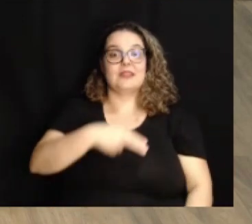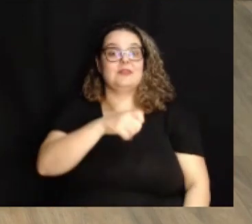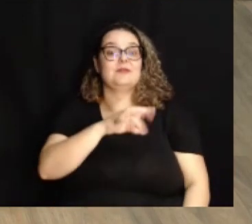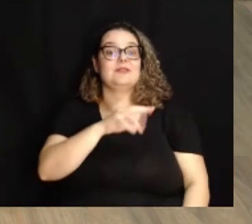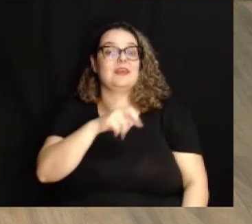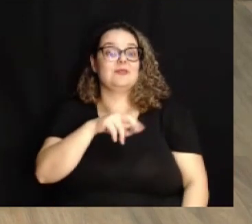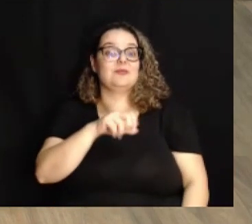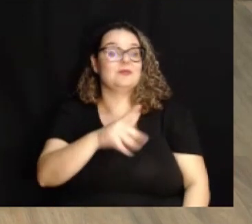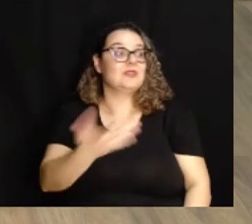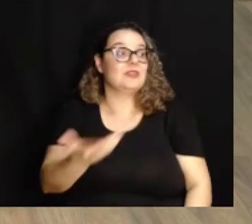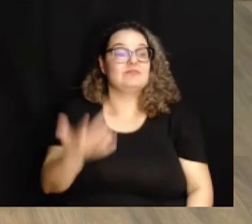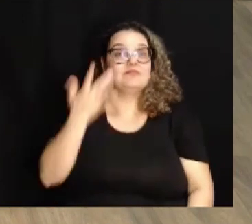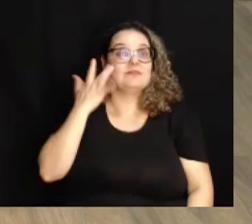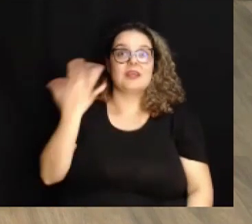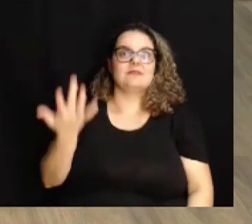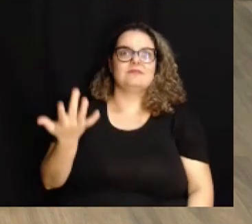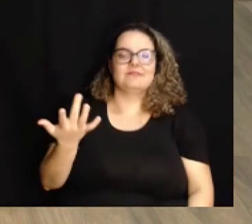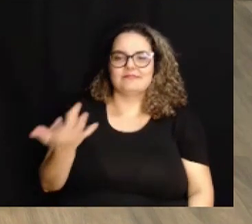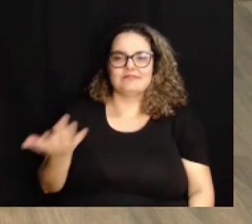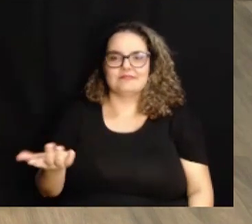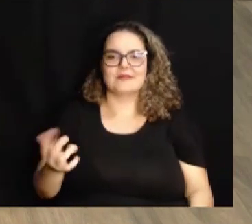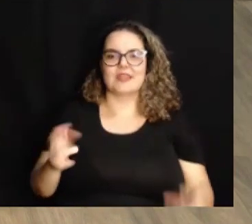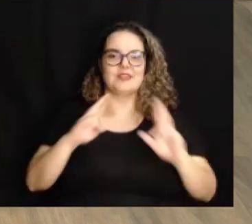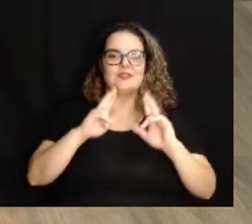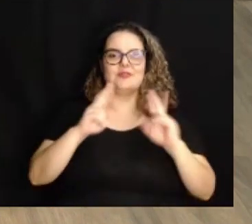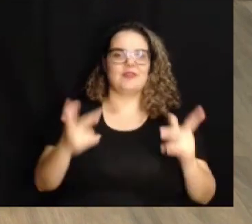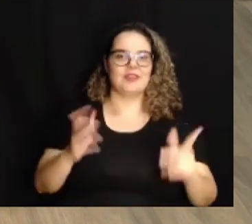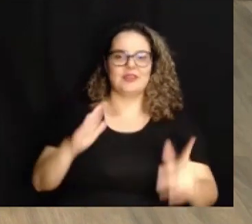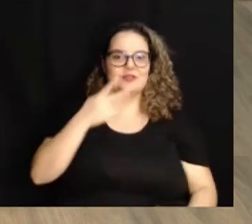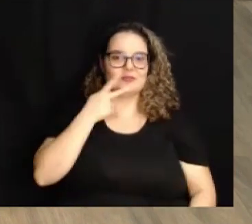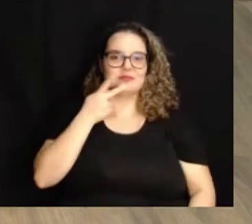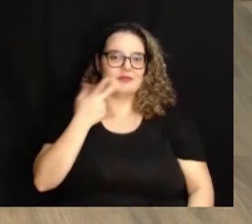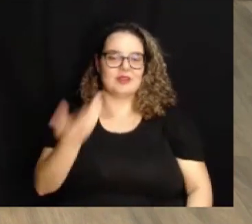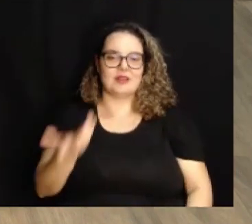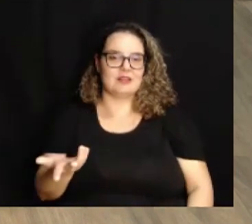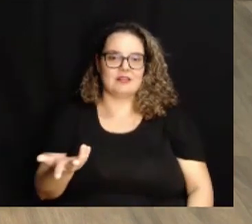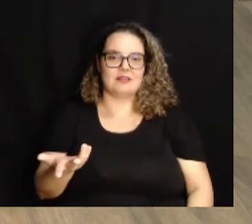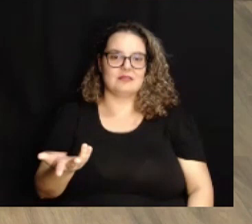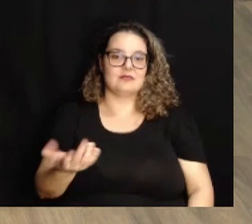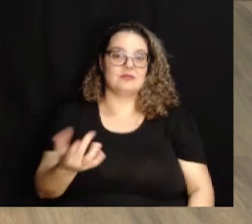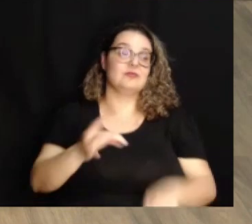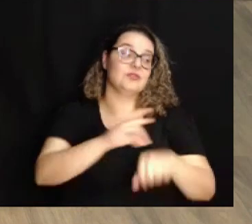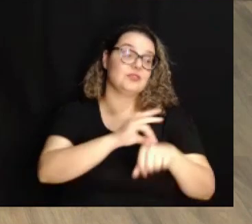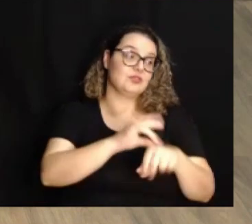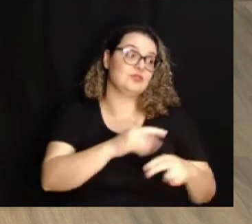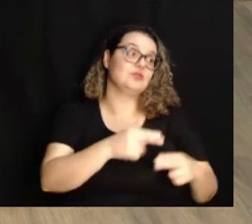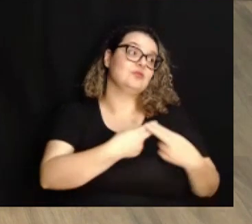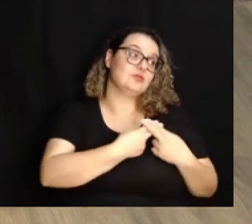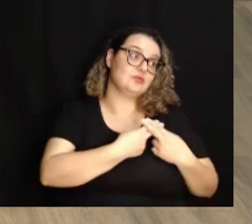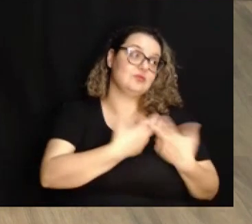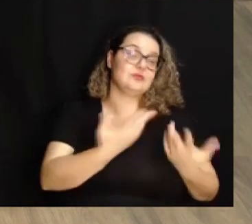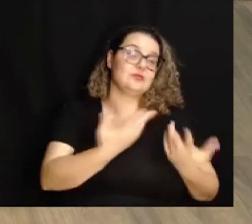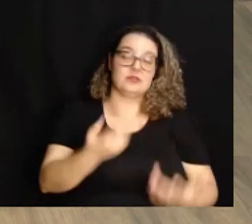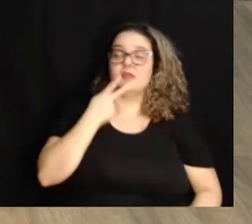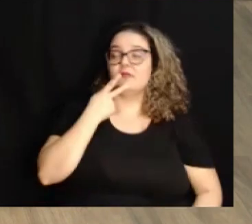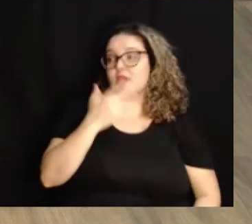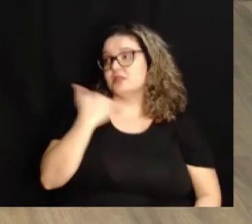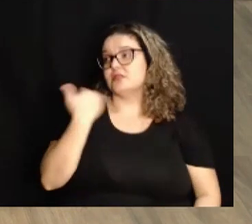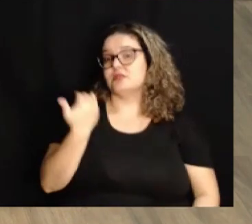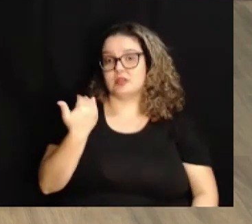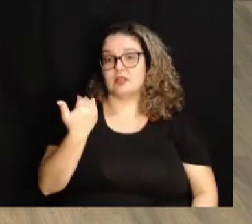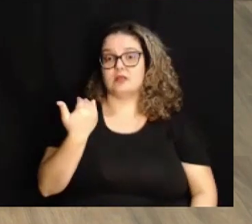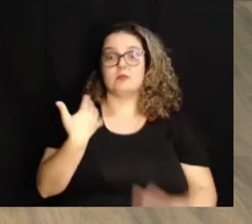algo assim diferente quando a gente fala, né, de luto, quando a gente fala de morte e de aceitar e